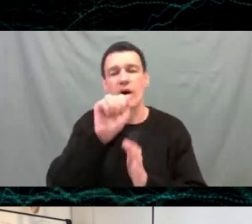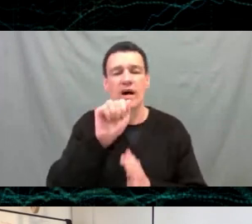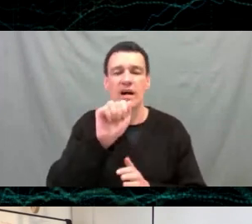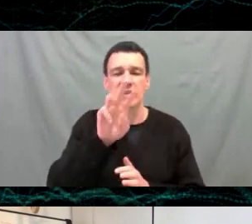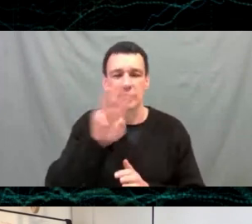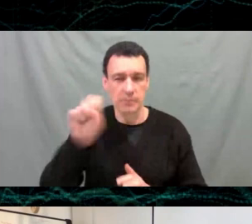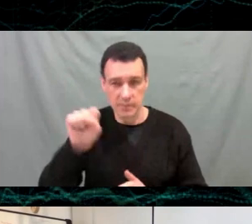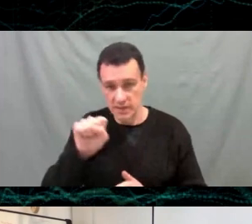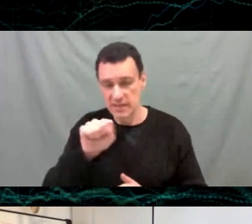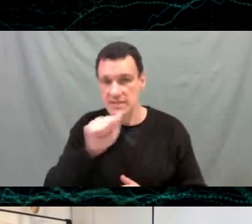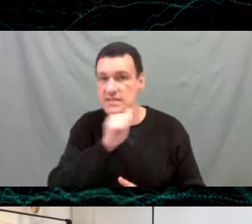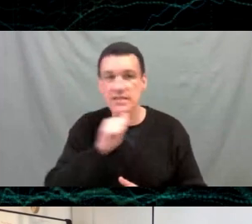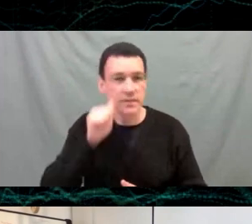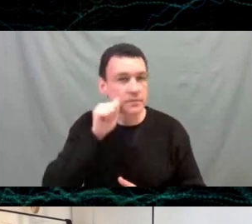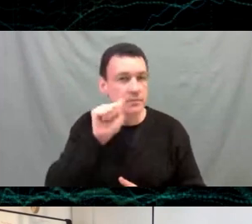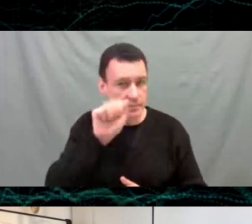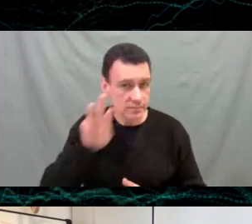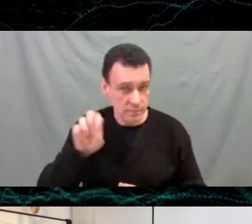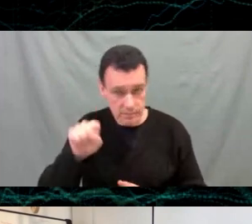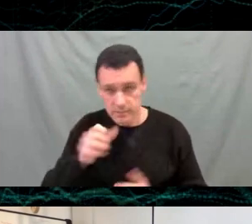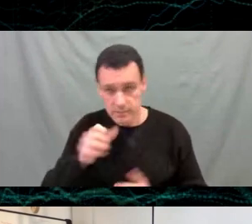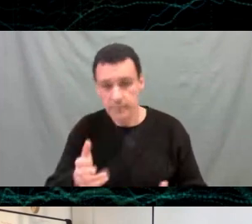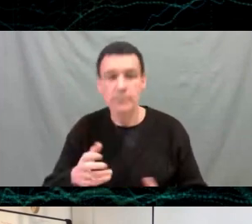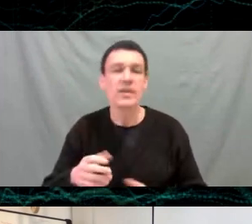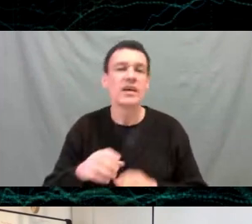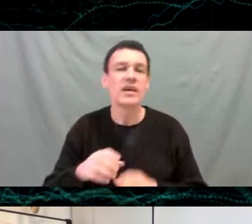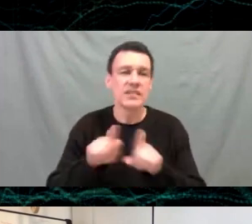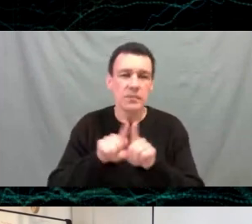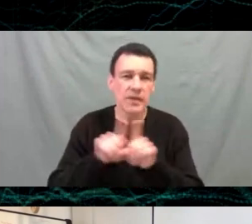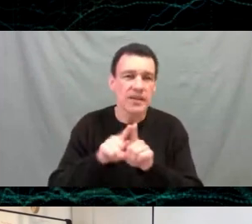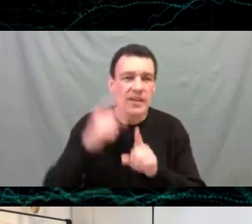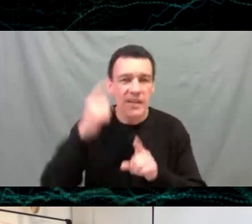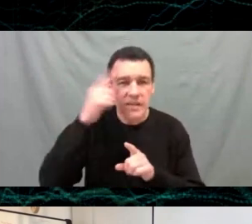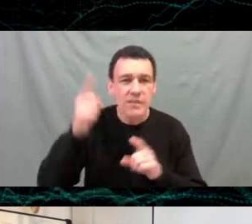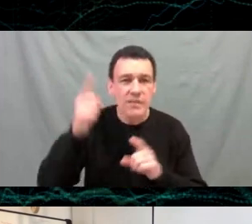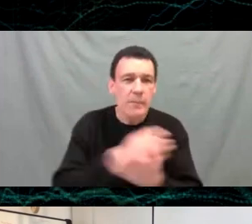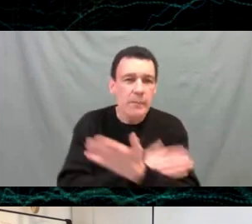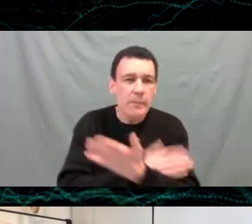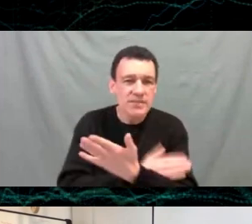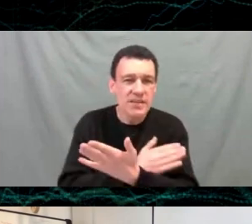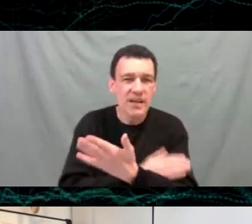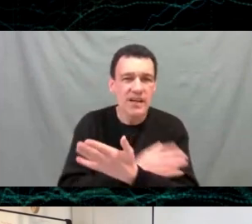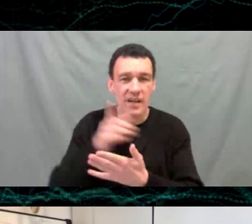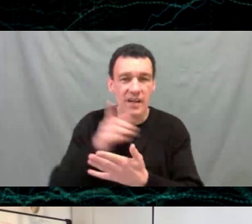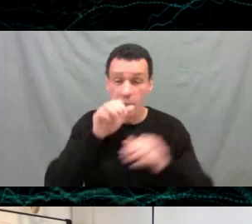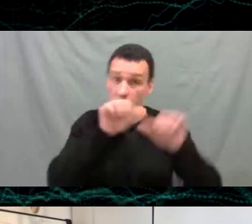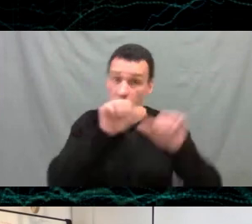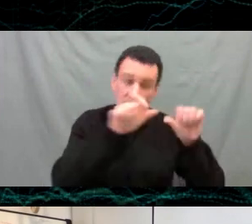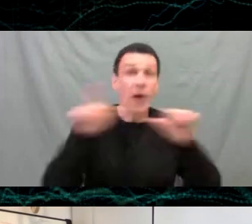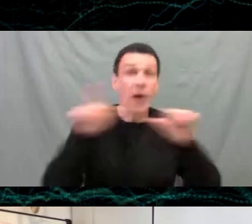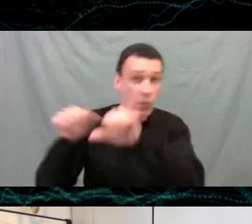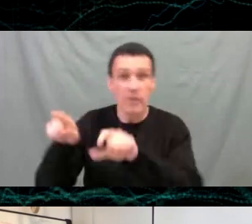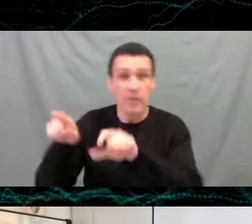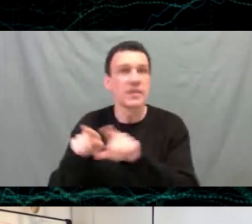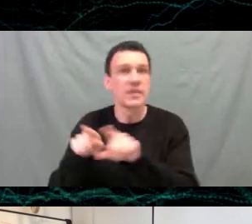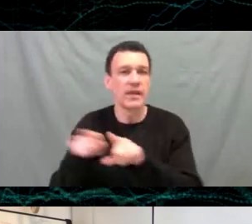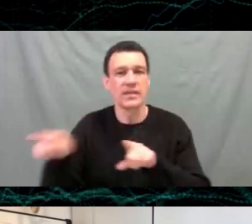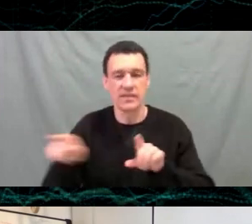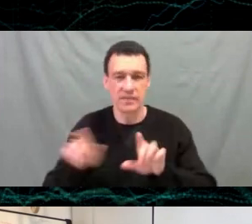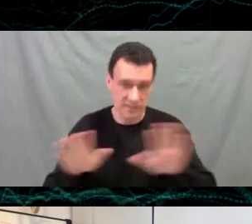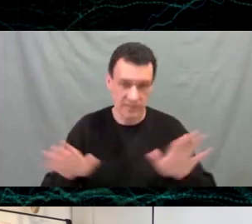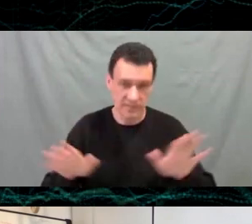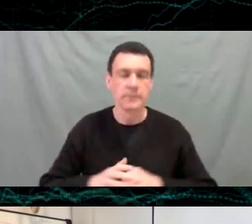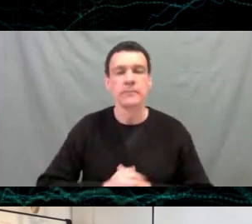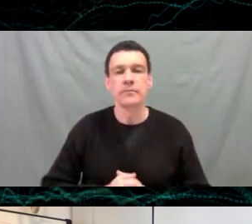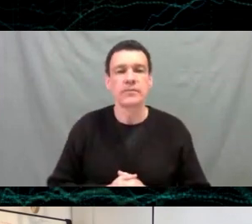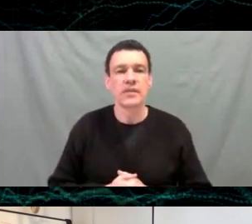aquela pasta de region. À medida que a pasta de region muda, esse cara também muda, é dinâmico. E aqui eu fiz só uma brincadeirinha